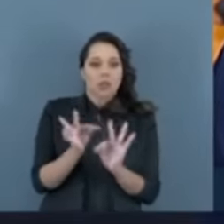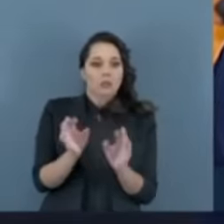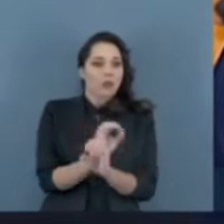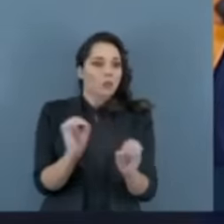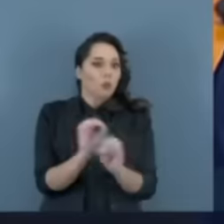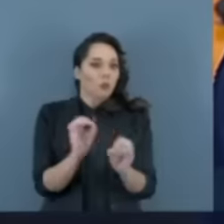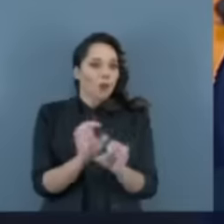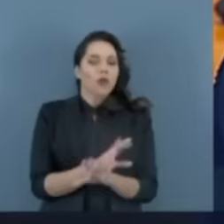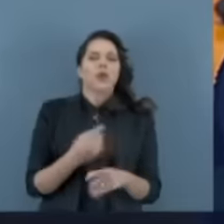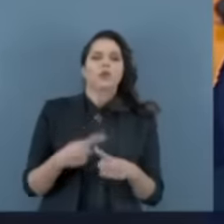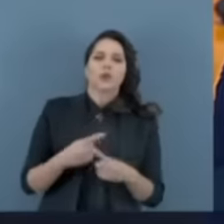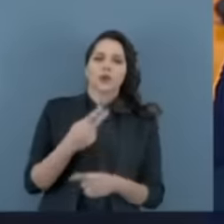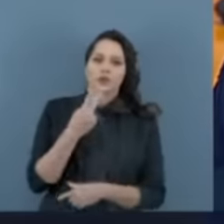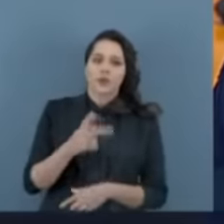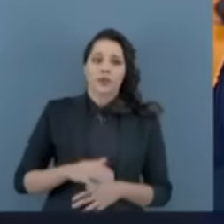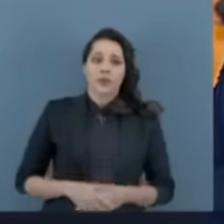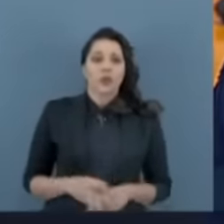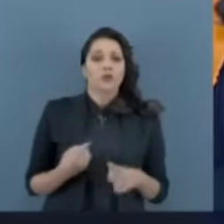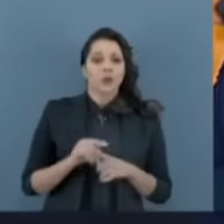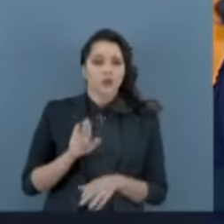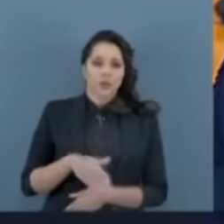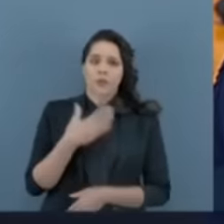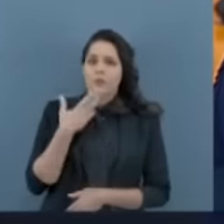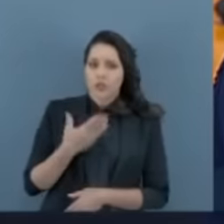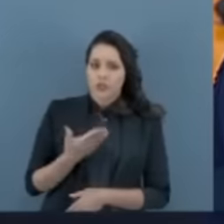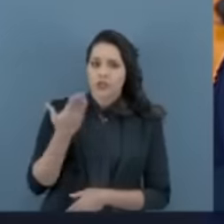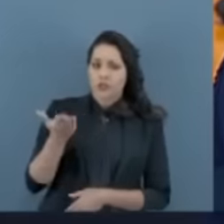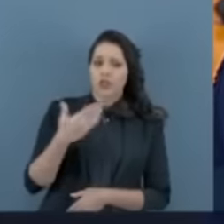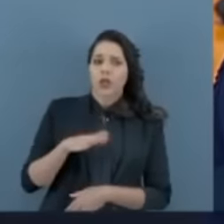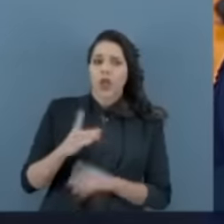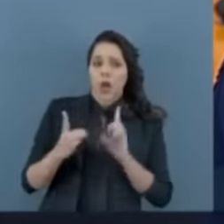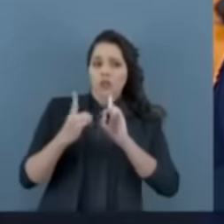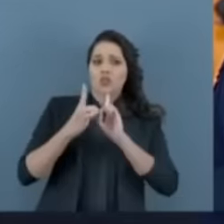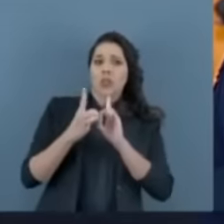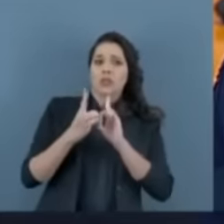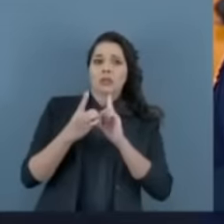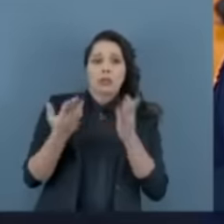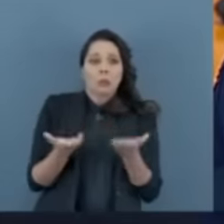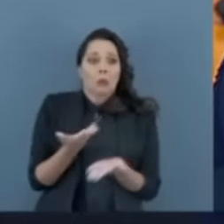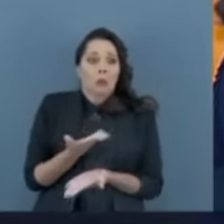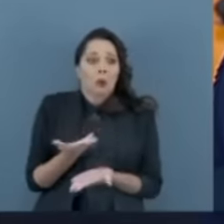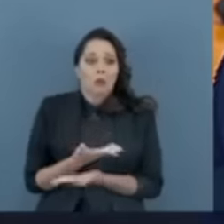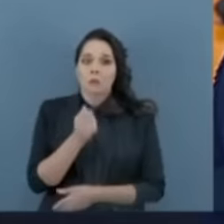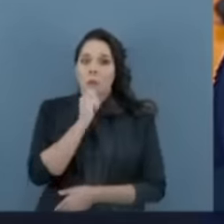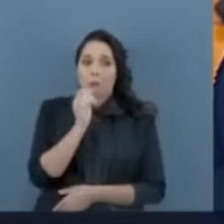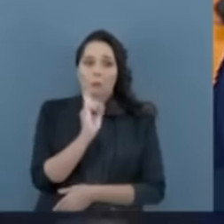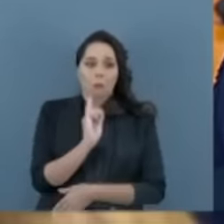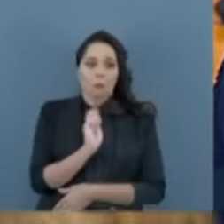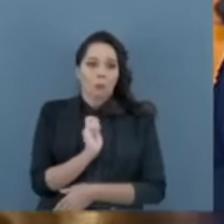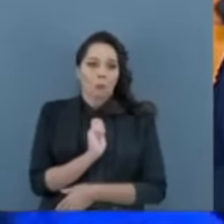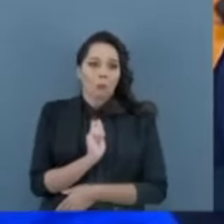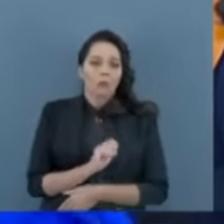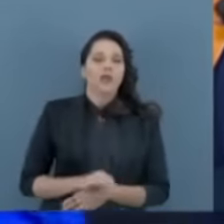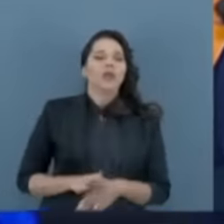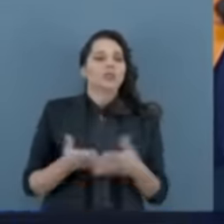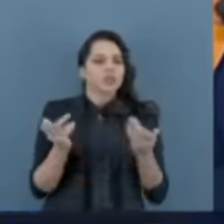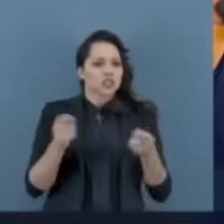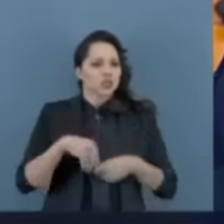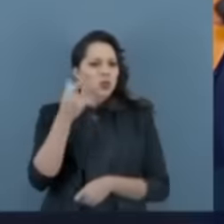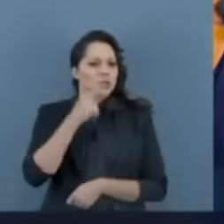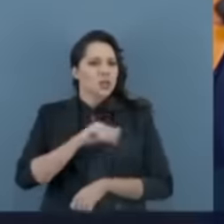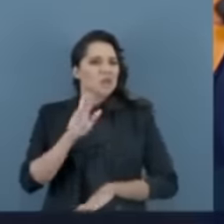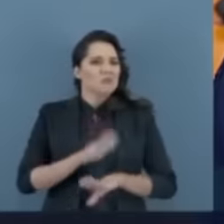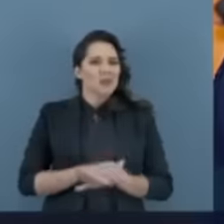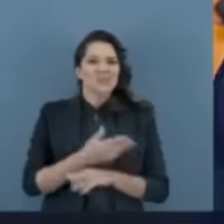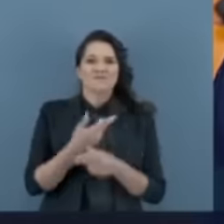E por que eu estou falando isso? Porque eu já pedi uma reunião com a senhora, audiência, até hoje, infelizmente, eu não tive essa oportunidade. Eu acho que a gente consegue fazer isso, que é uma das coisas mais injustas